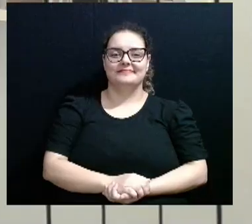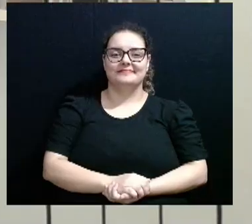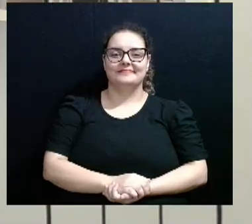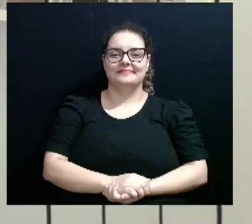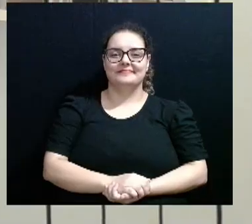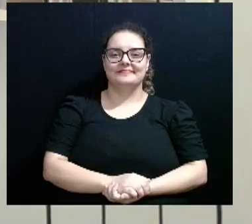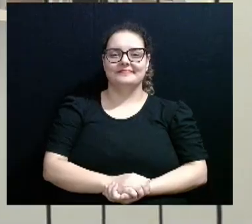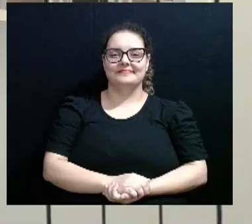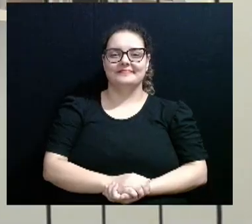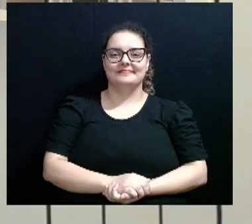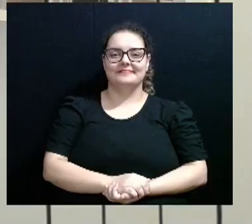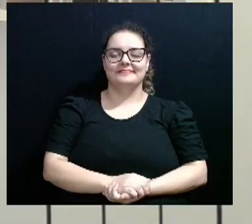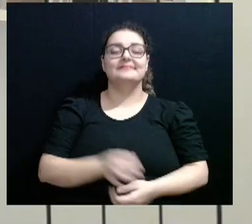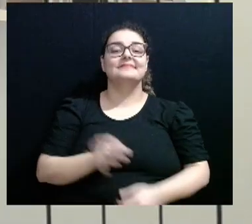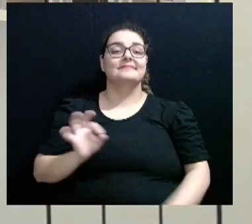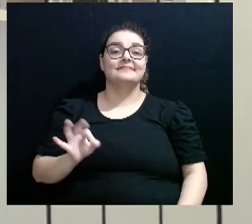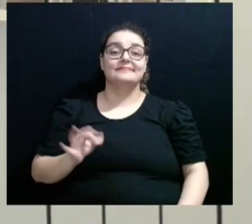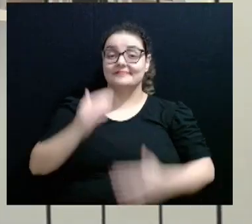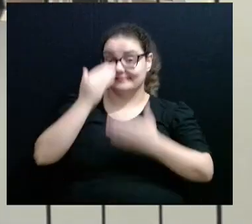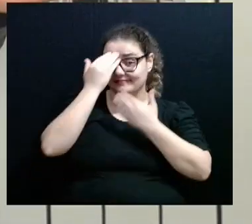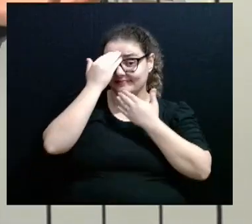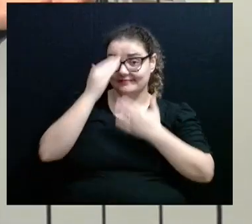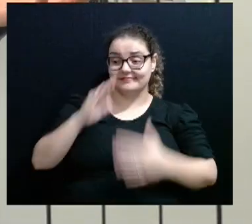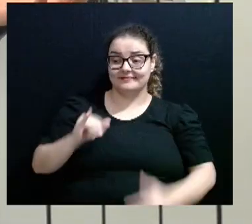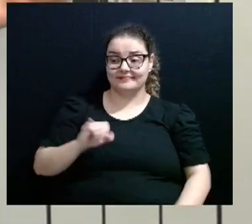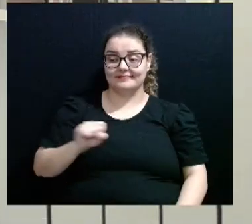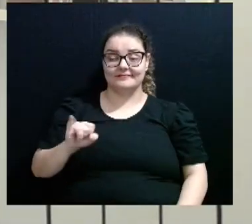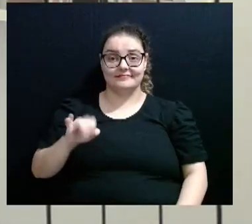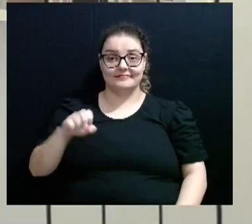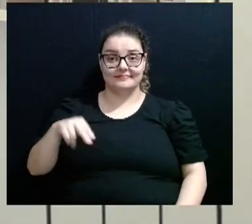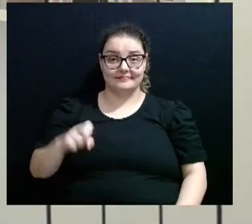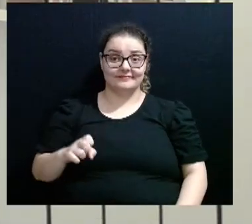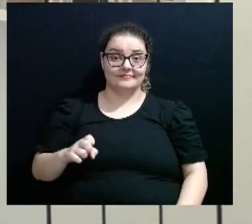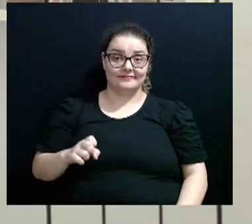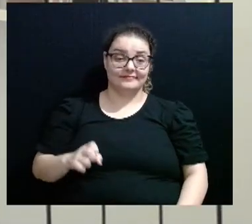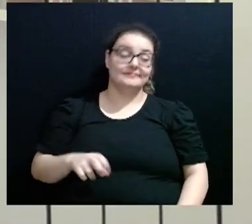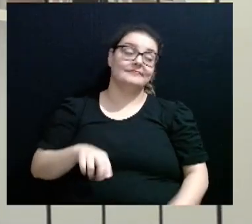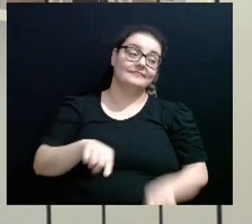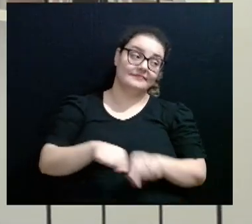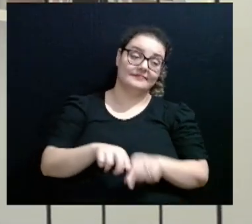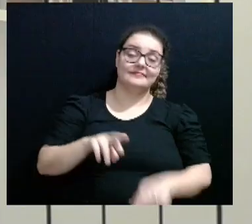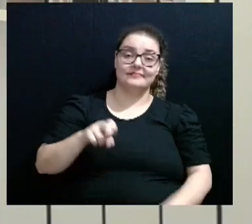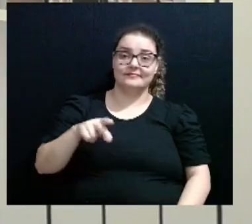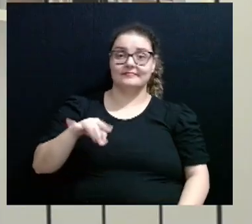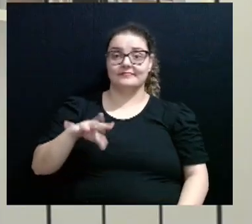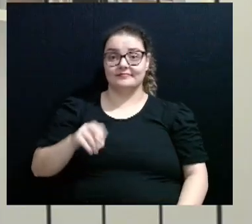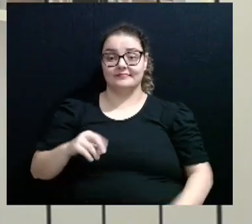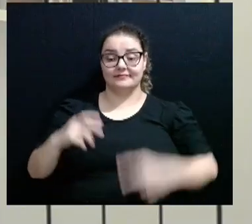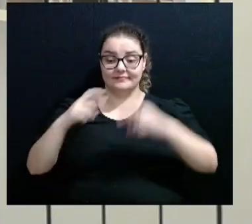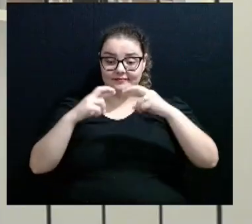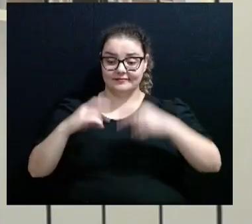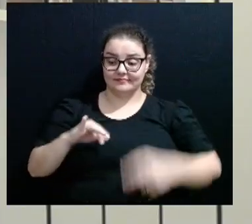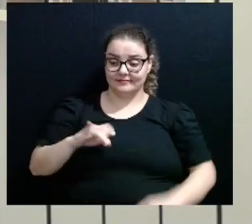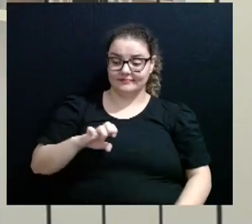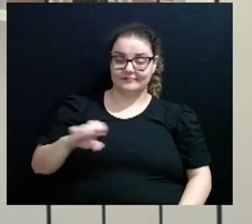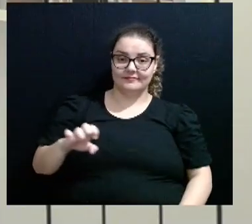Sem dúvida, muito obrigado, Cassiane Alves, e ao Rômulo Santana, supervisor do CIE Campinas,